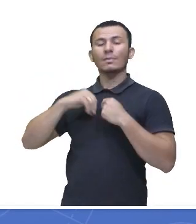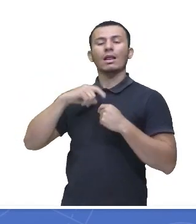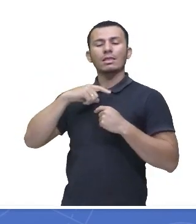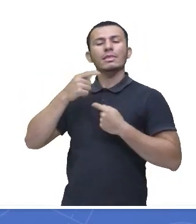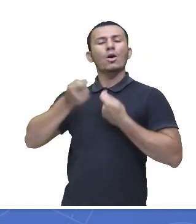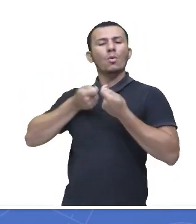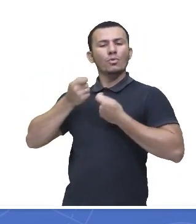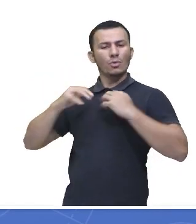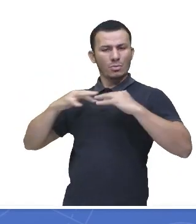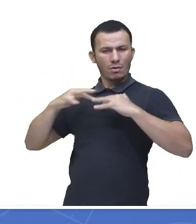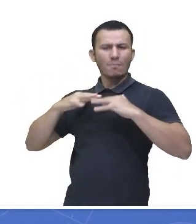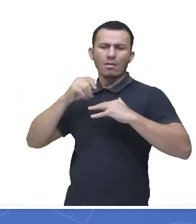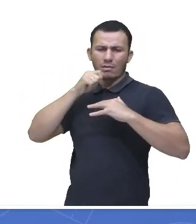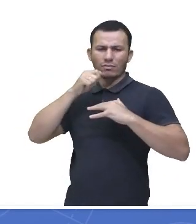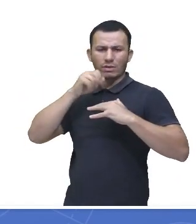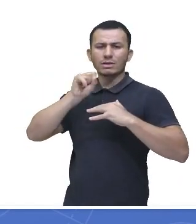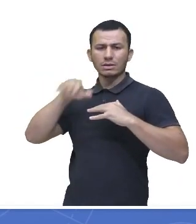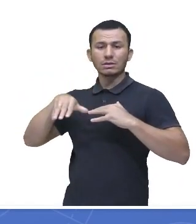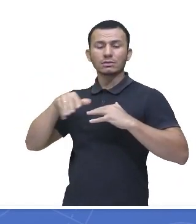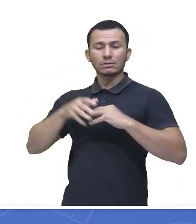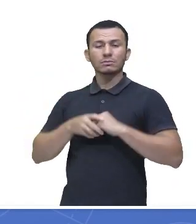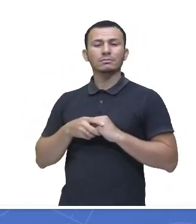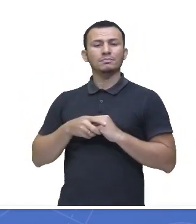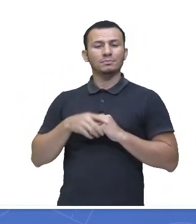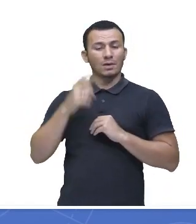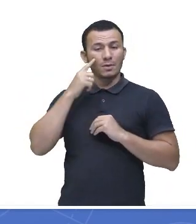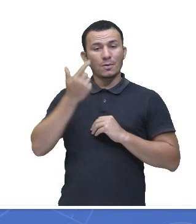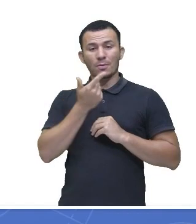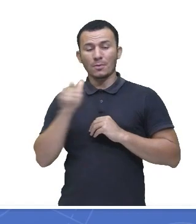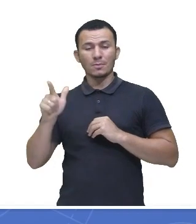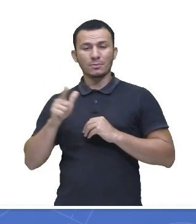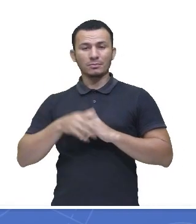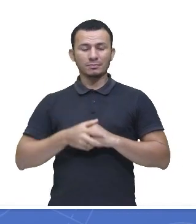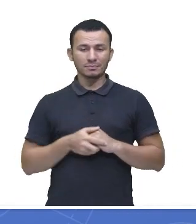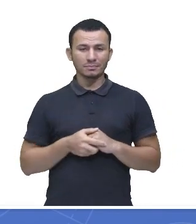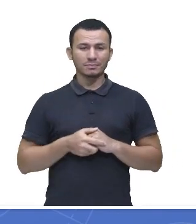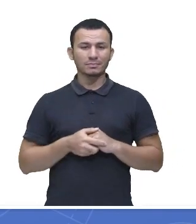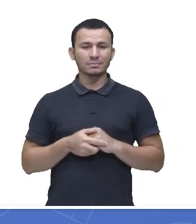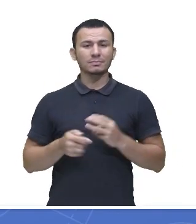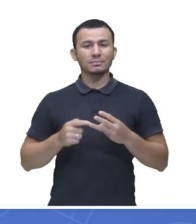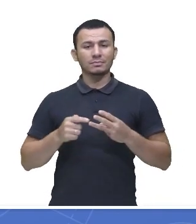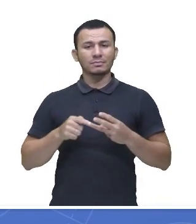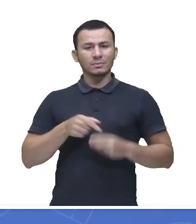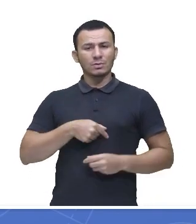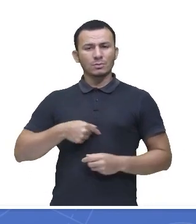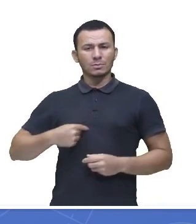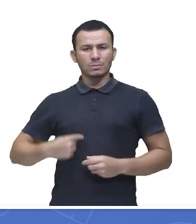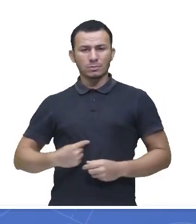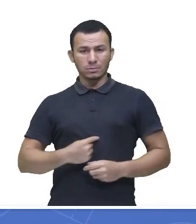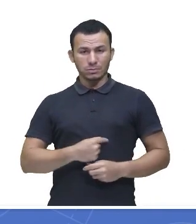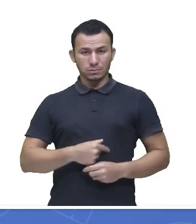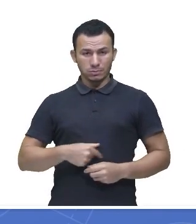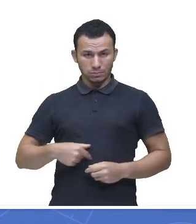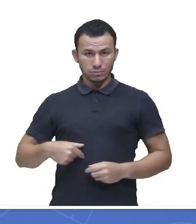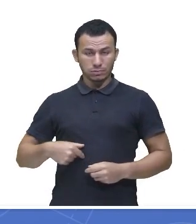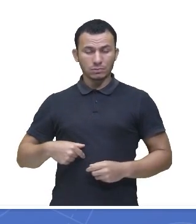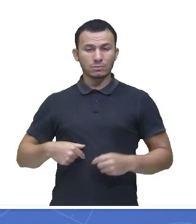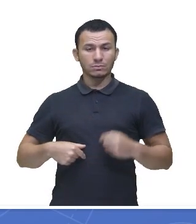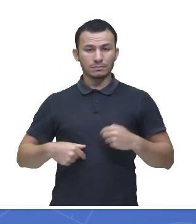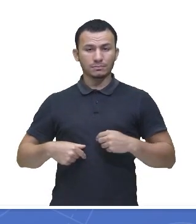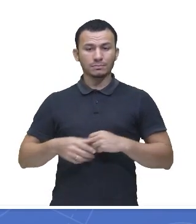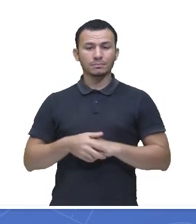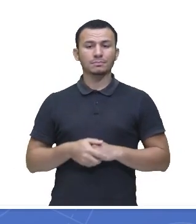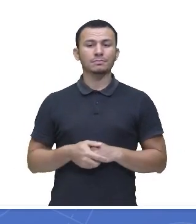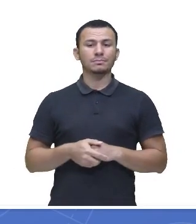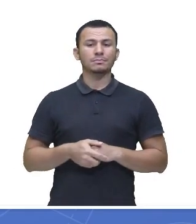meu movimento, tá? A gente vai passar para o próximo órgão é o esôfago. O esôfago é